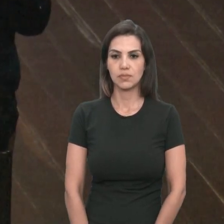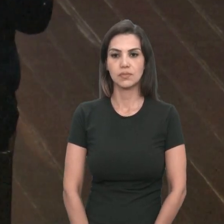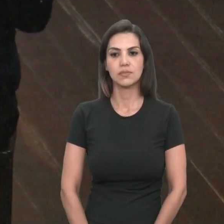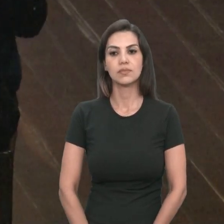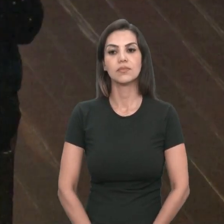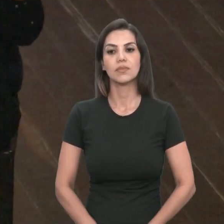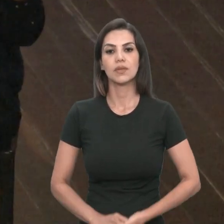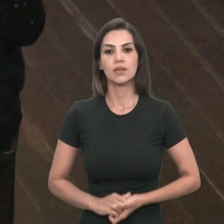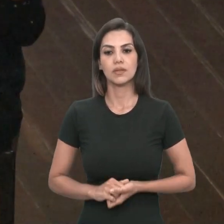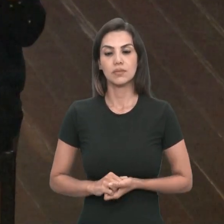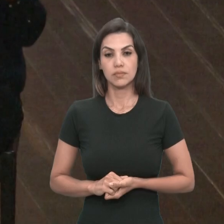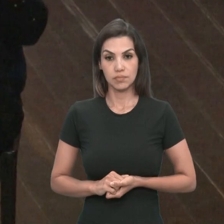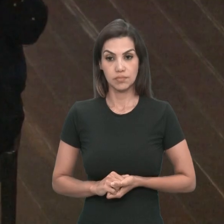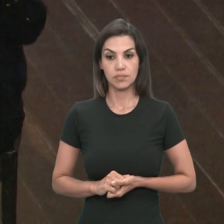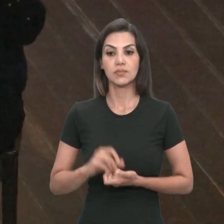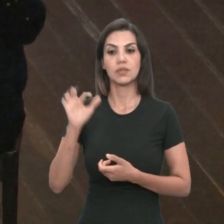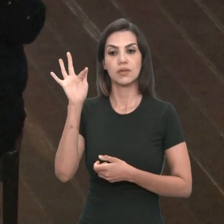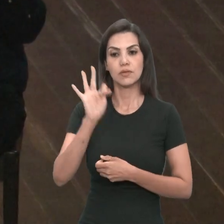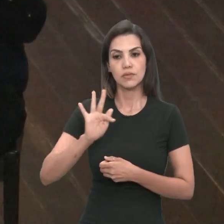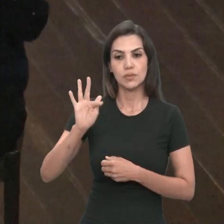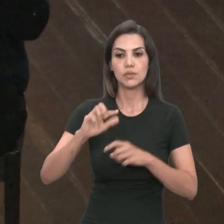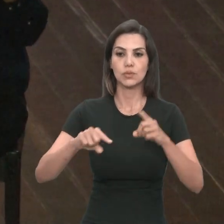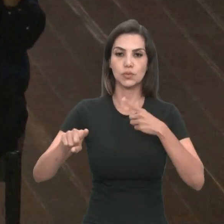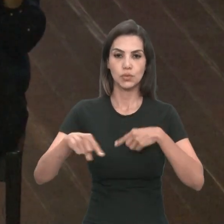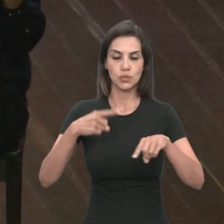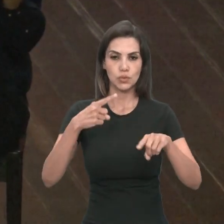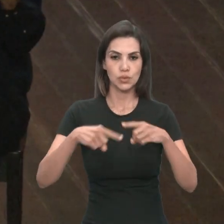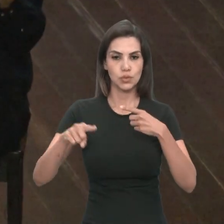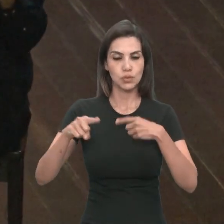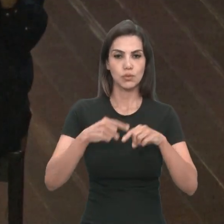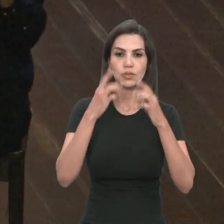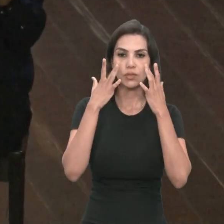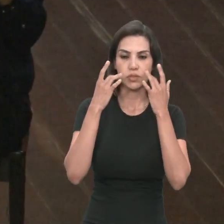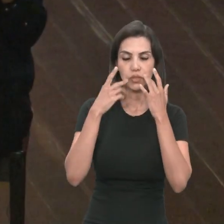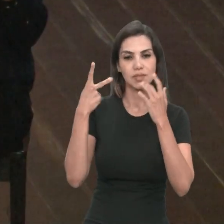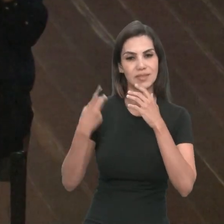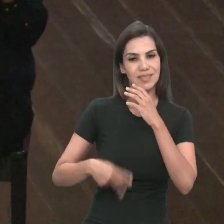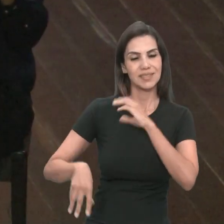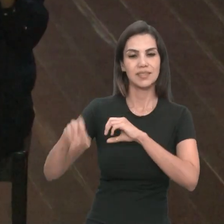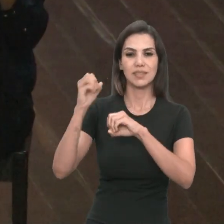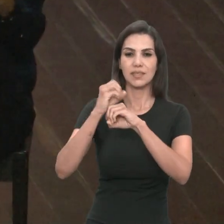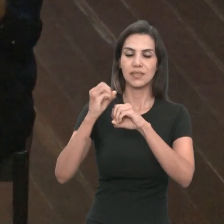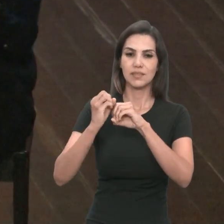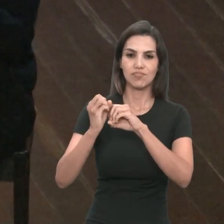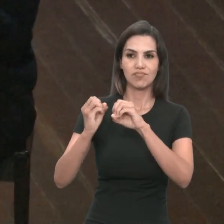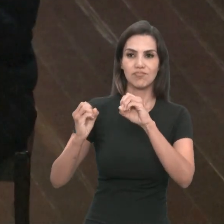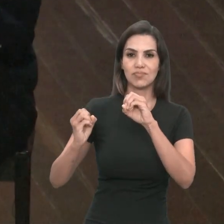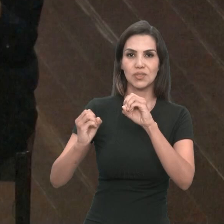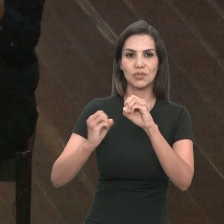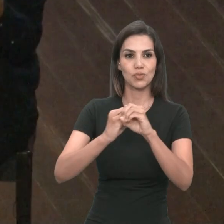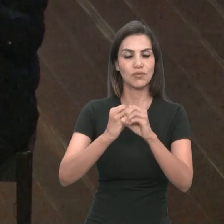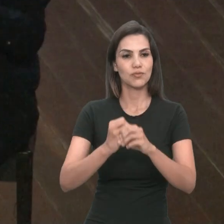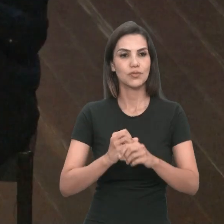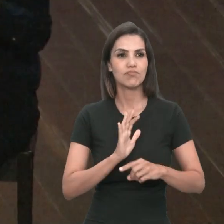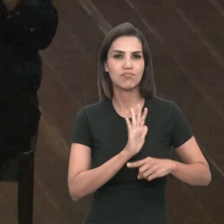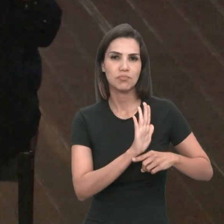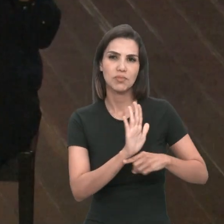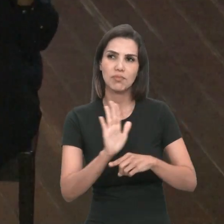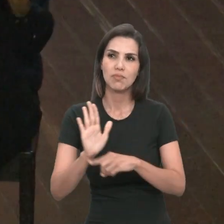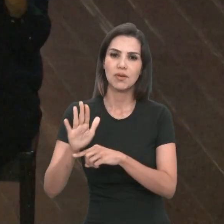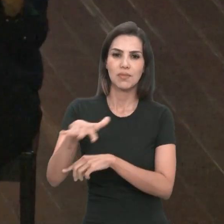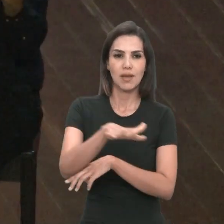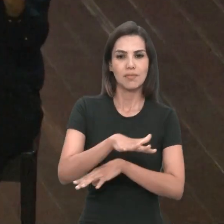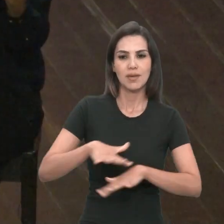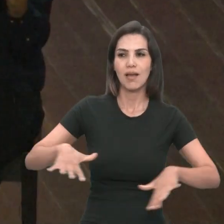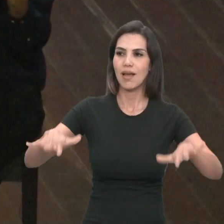A Escola de Música e Artes Cênicas da Universidade Federal de Goiás é conhecida por sua contribuição ao cenário artístico